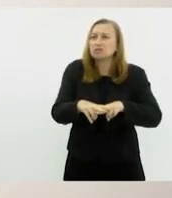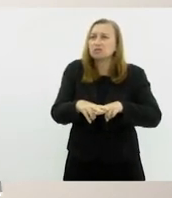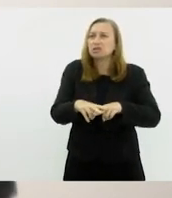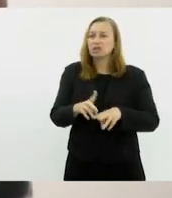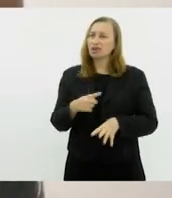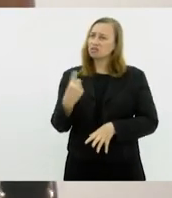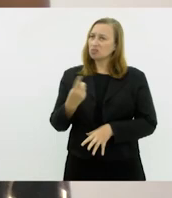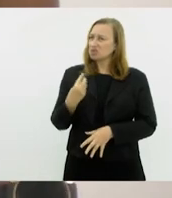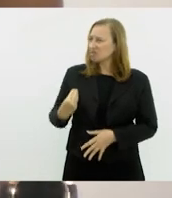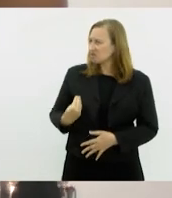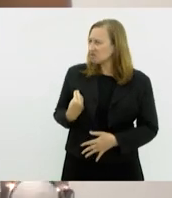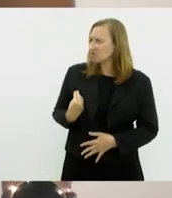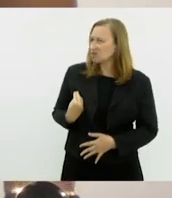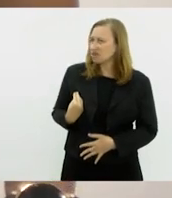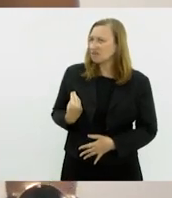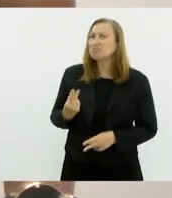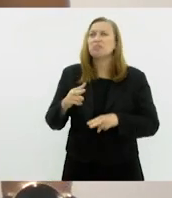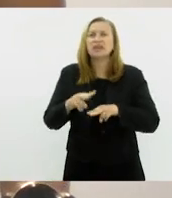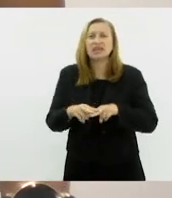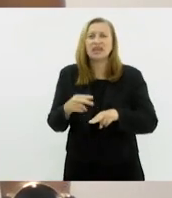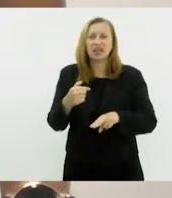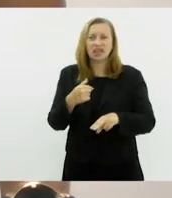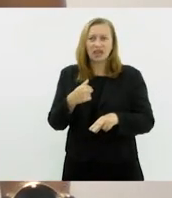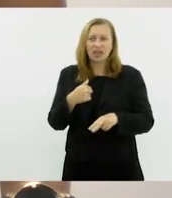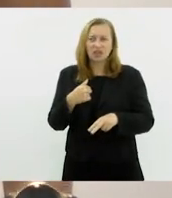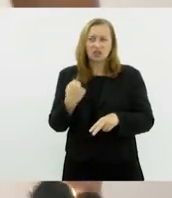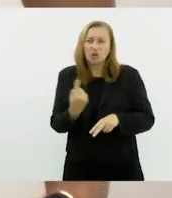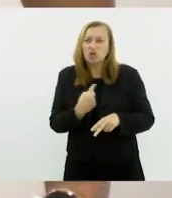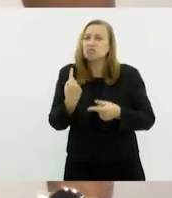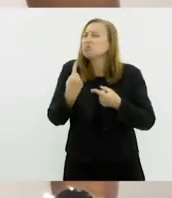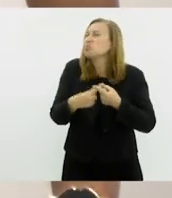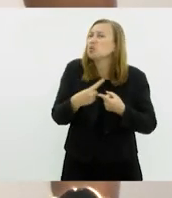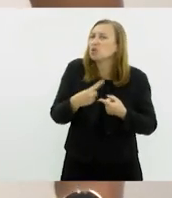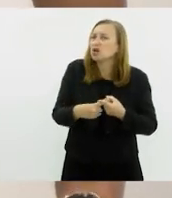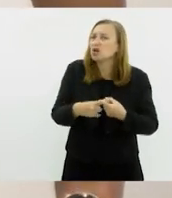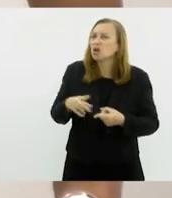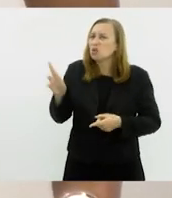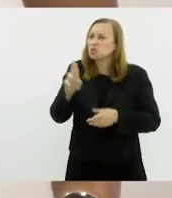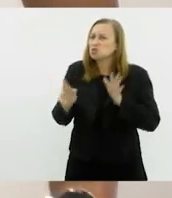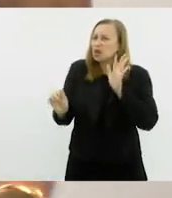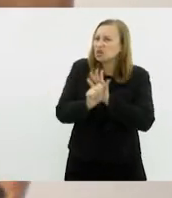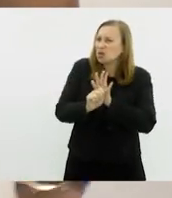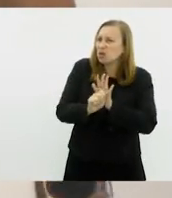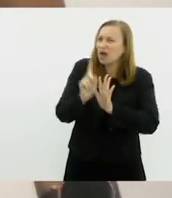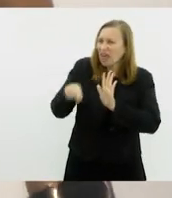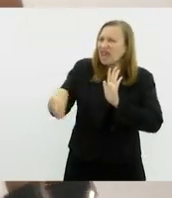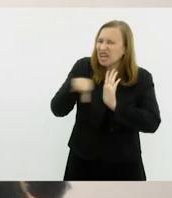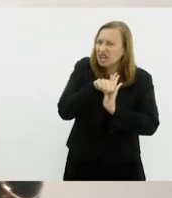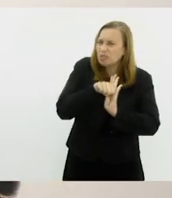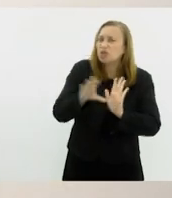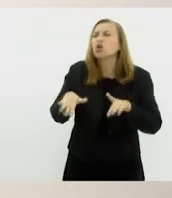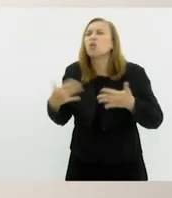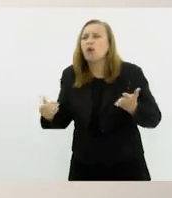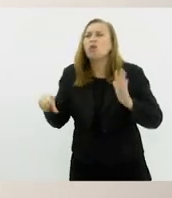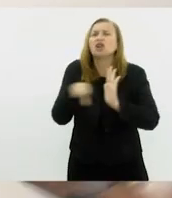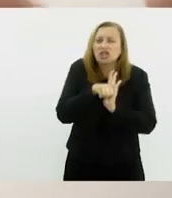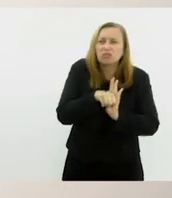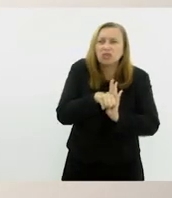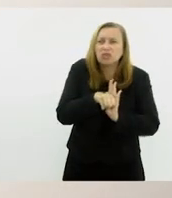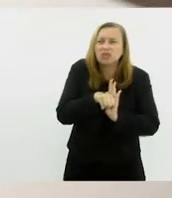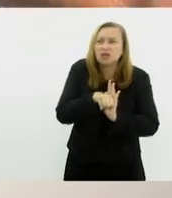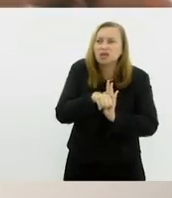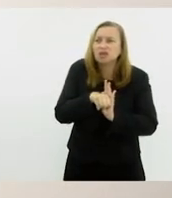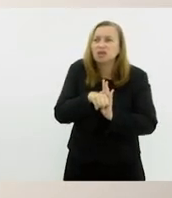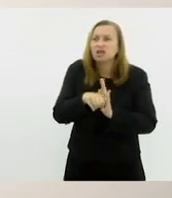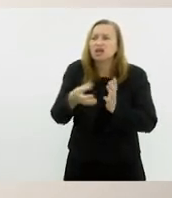a nossa vida nos prender por usuário é criminoso que crime a gente comete querer